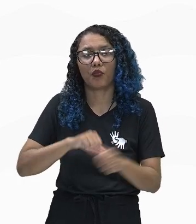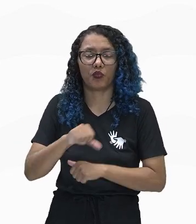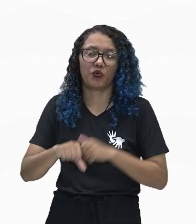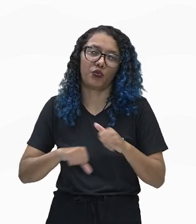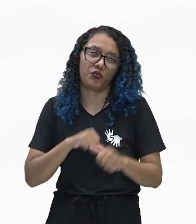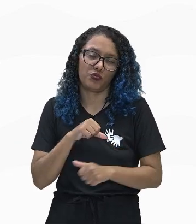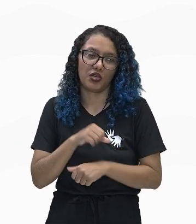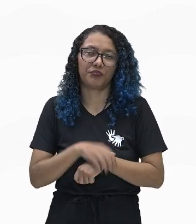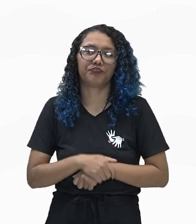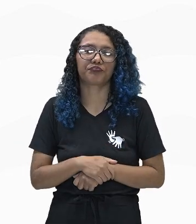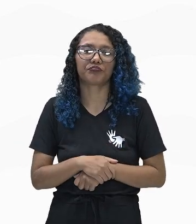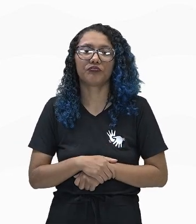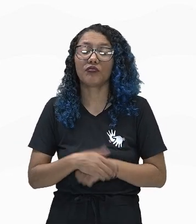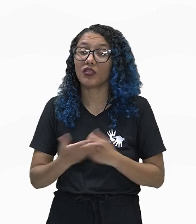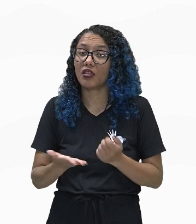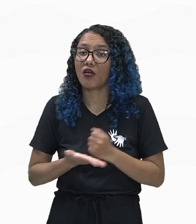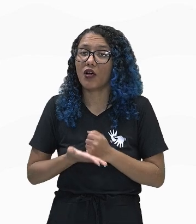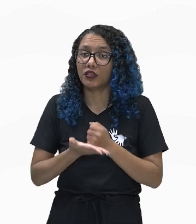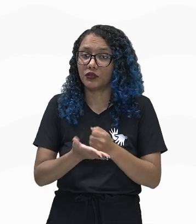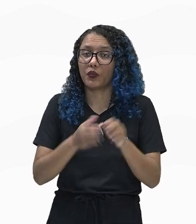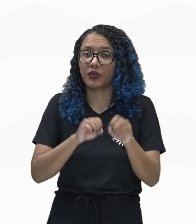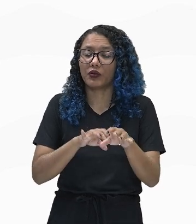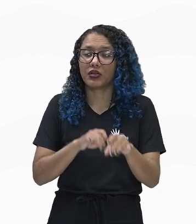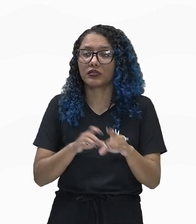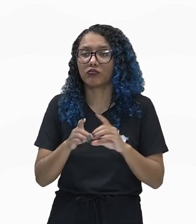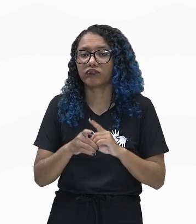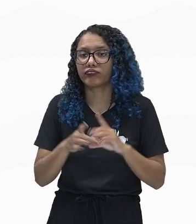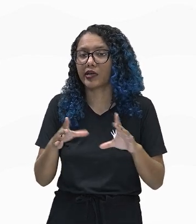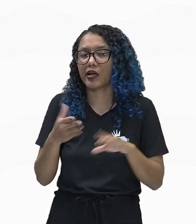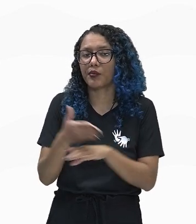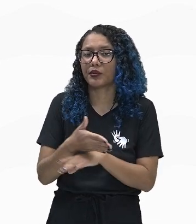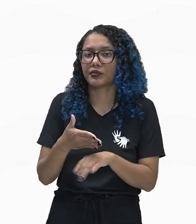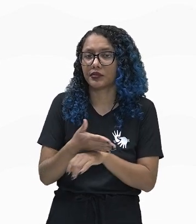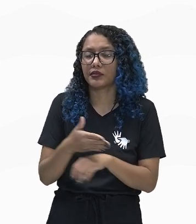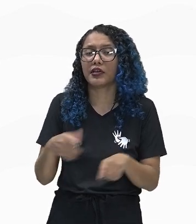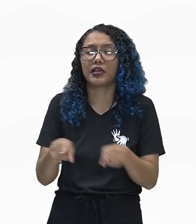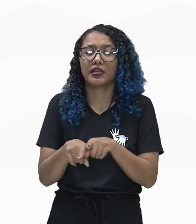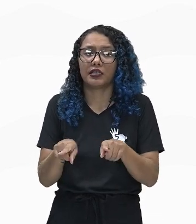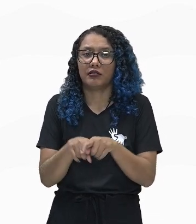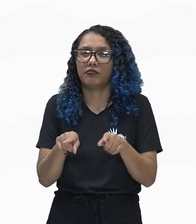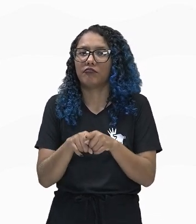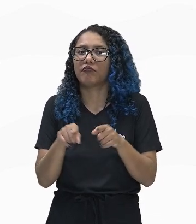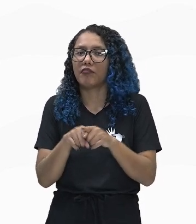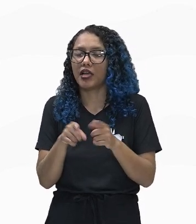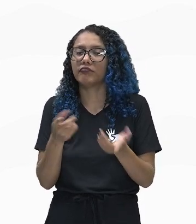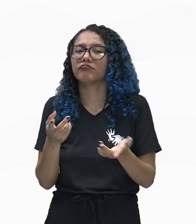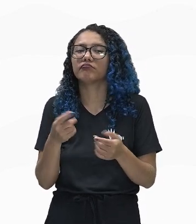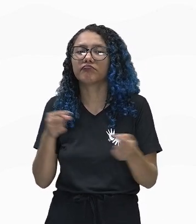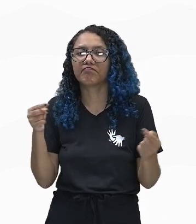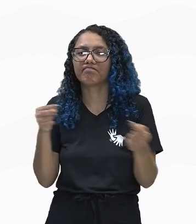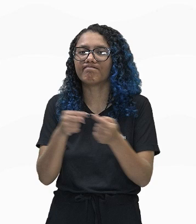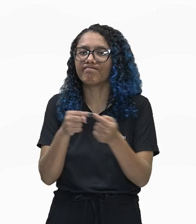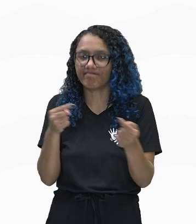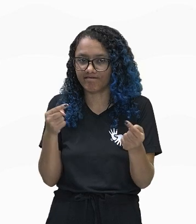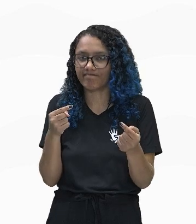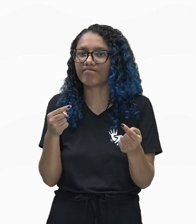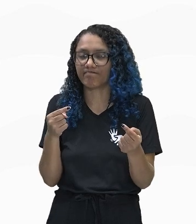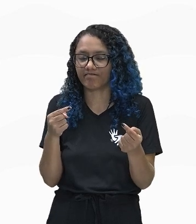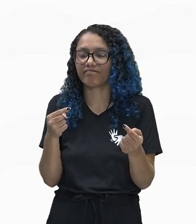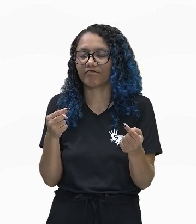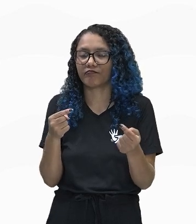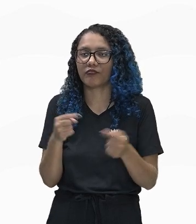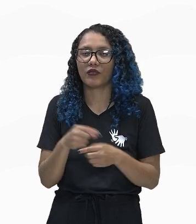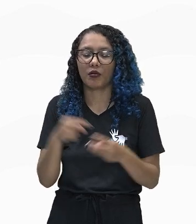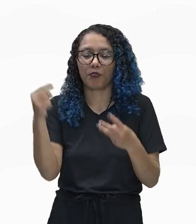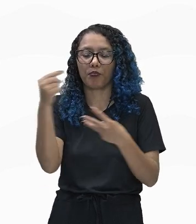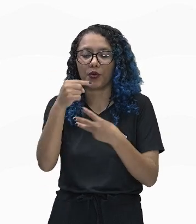para uma educação mais democrática, participativa e significativa, que é tudo que a gente quer para a educação, né? São